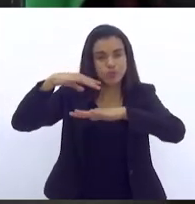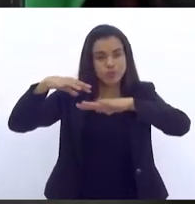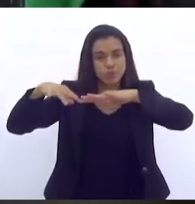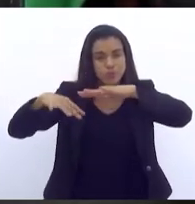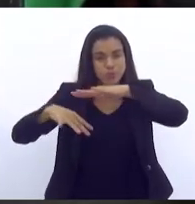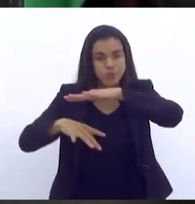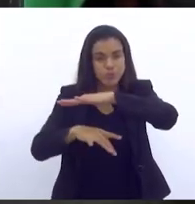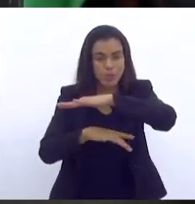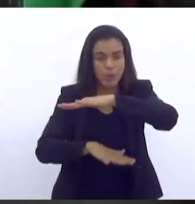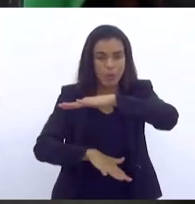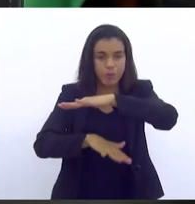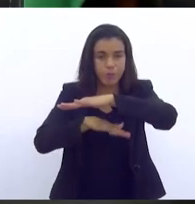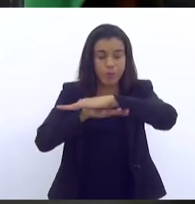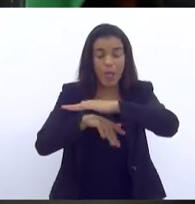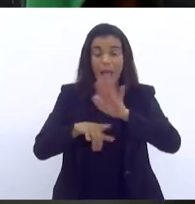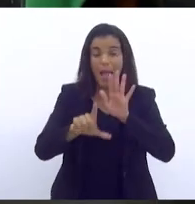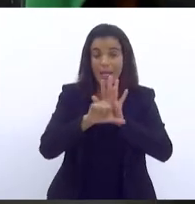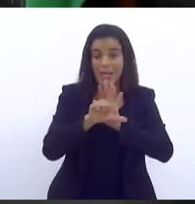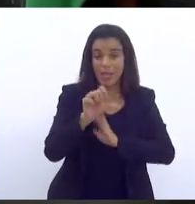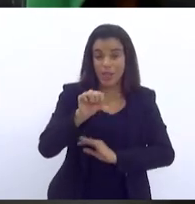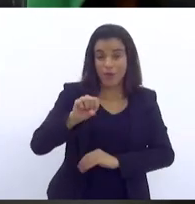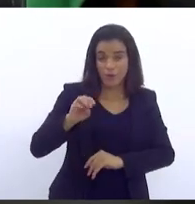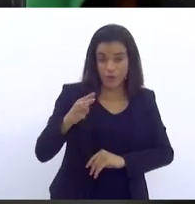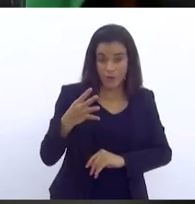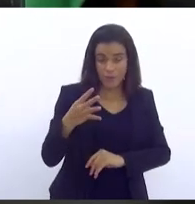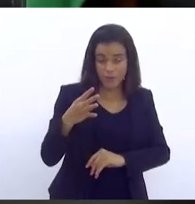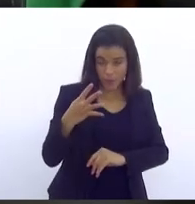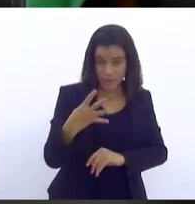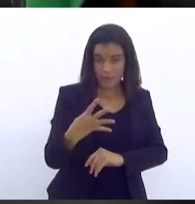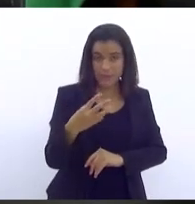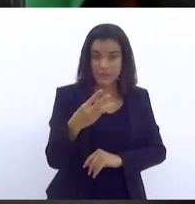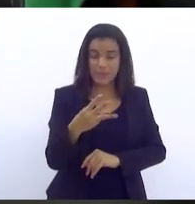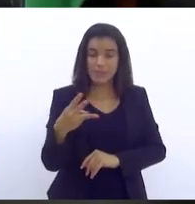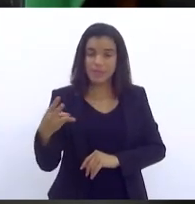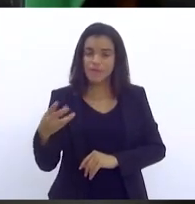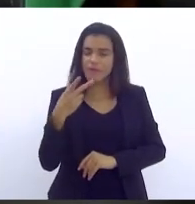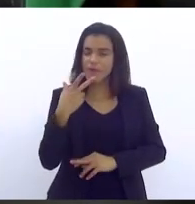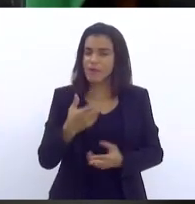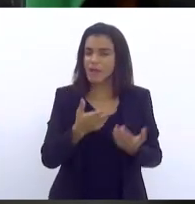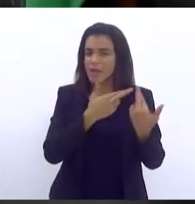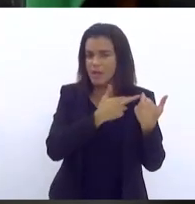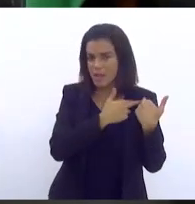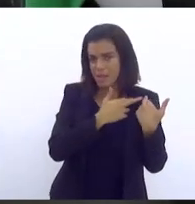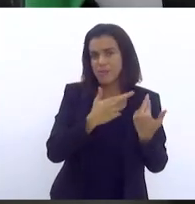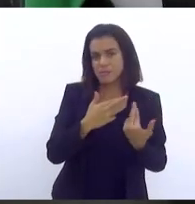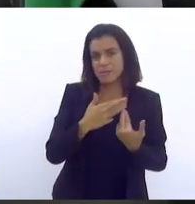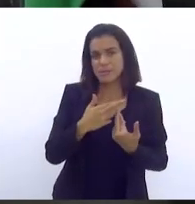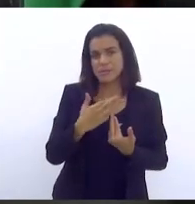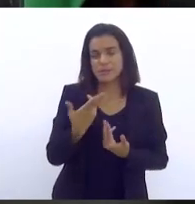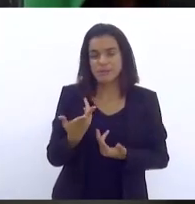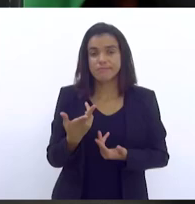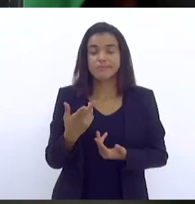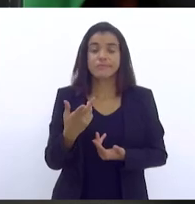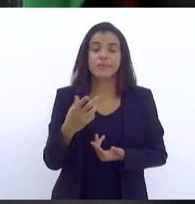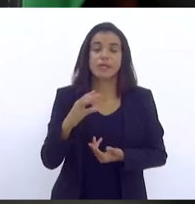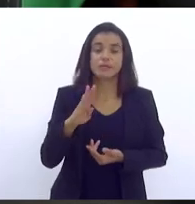lei 9433 define as áreas as responsabilidades das bacias hidrográficas